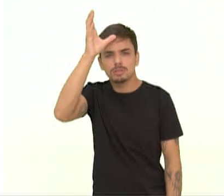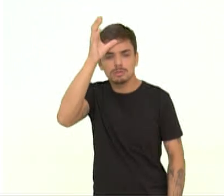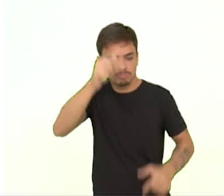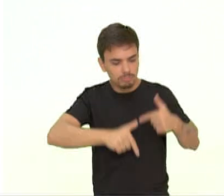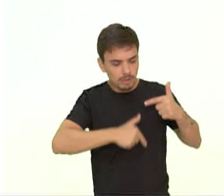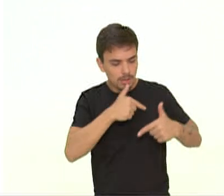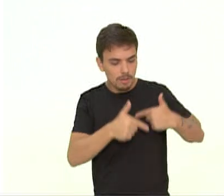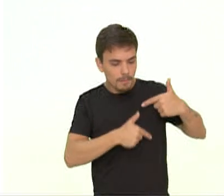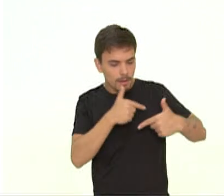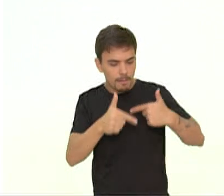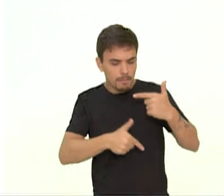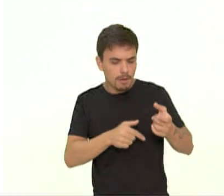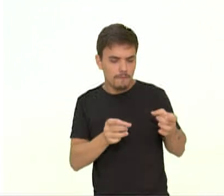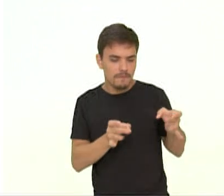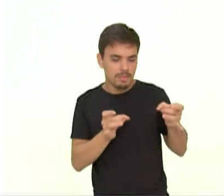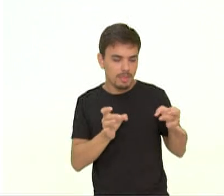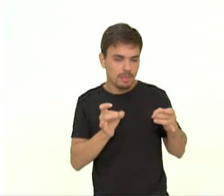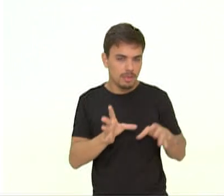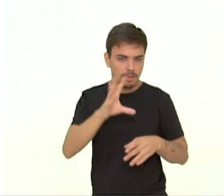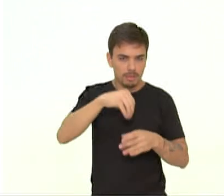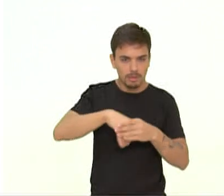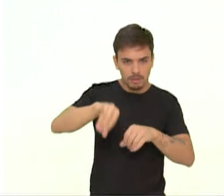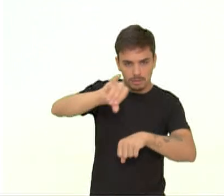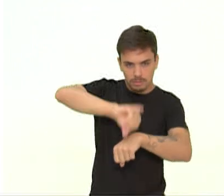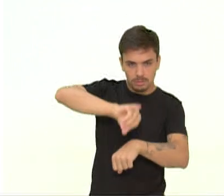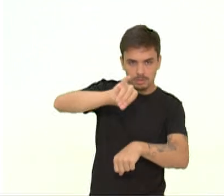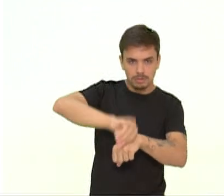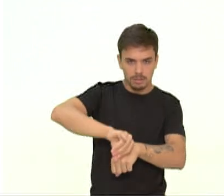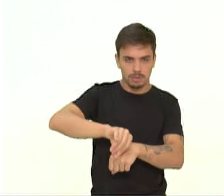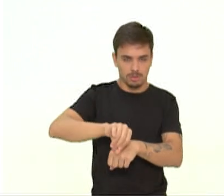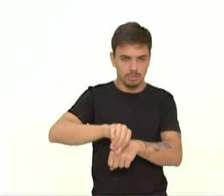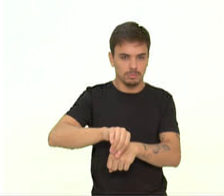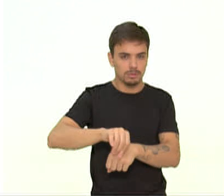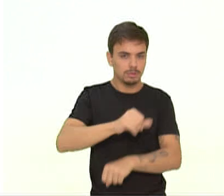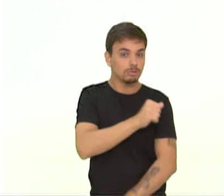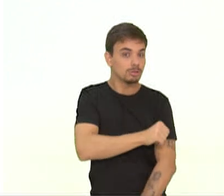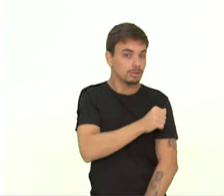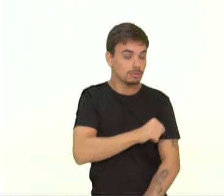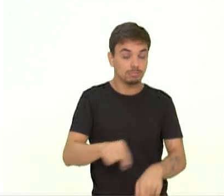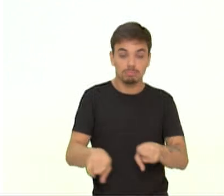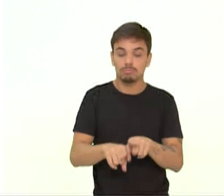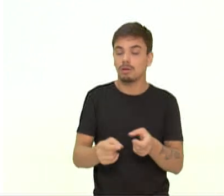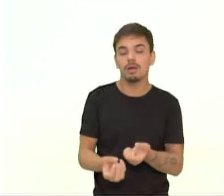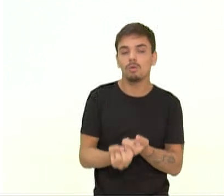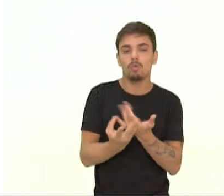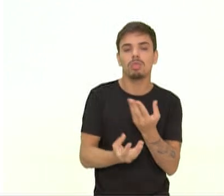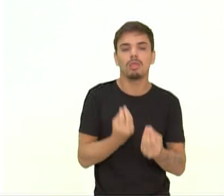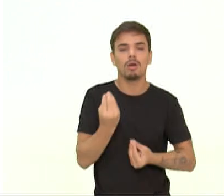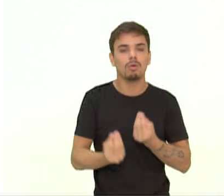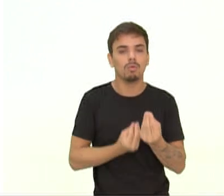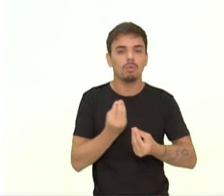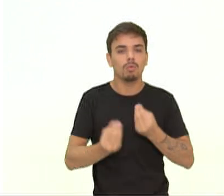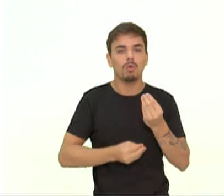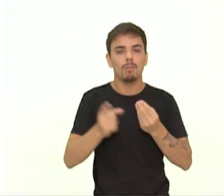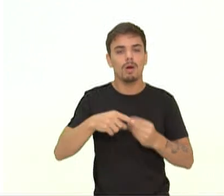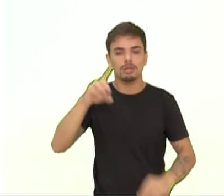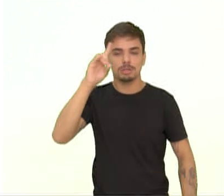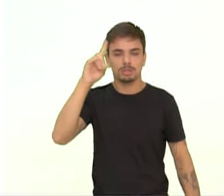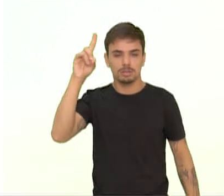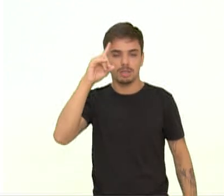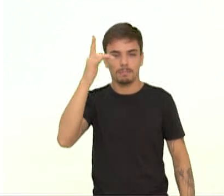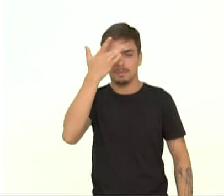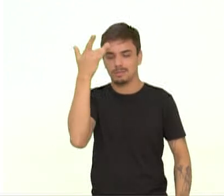trabalham como ambulantes no centro de Niterói e contam como é a rotina de quem desafia